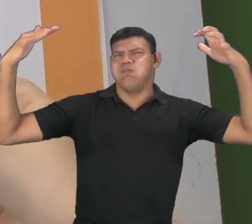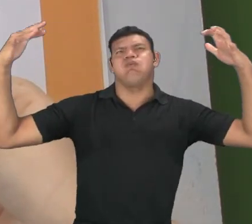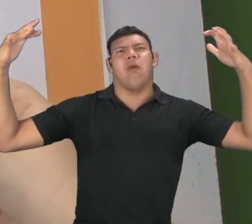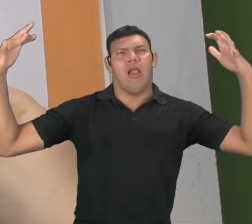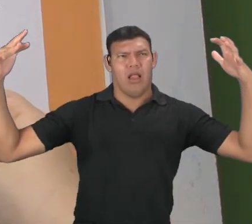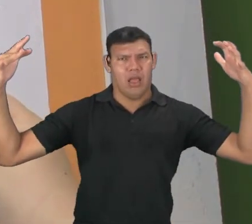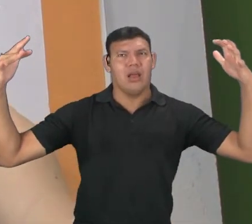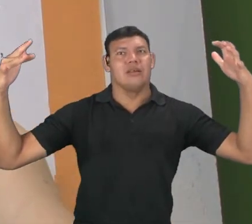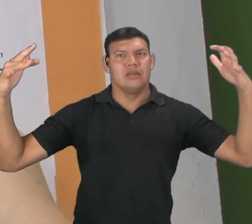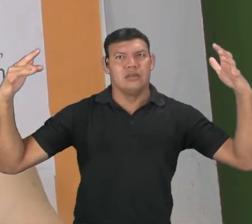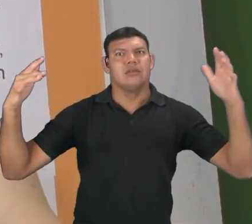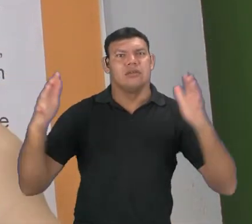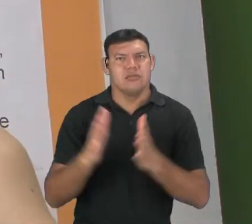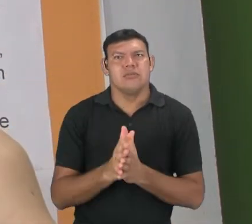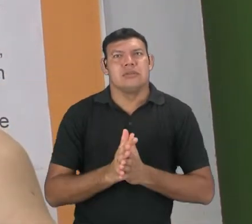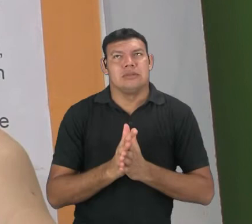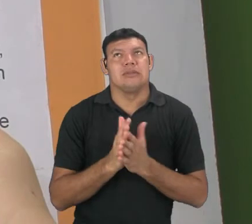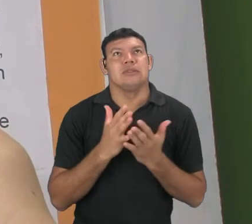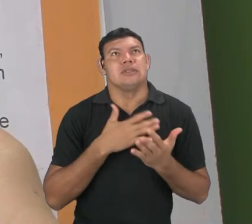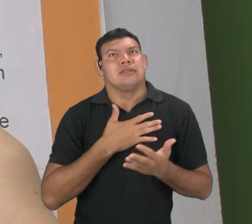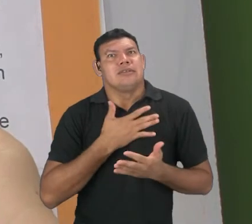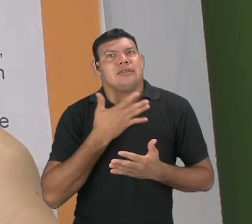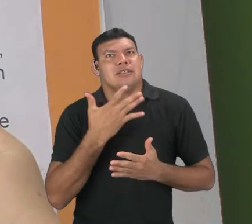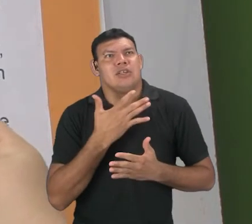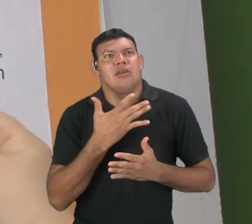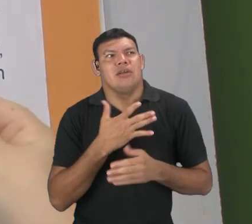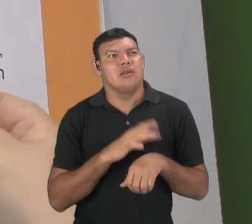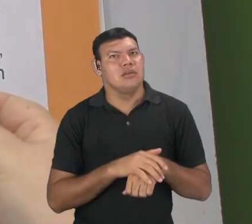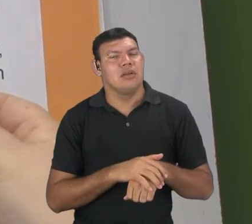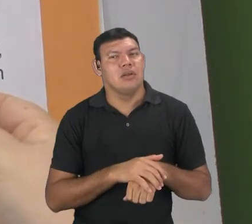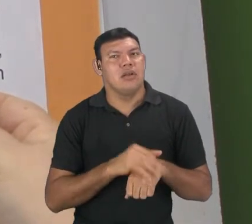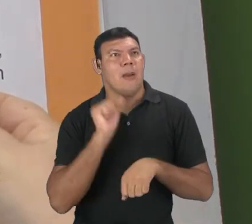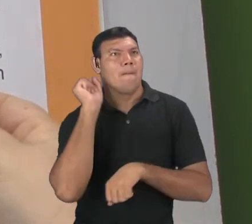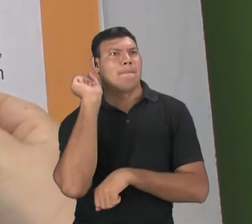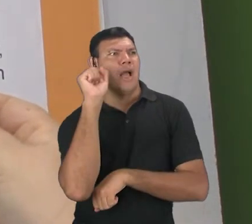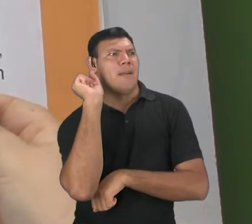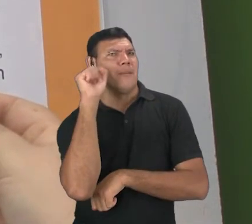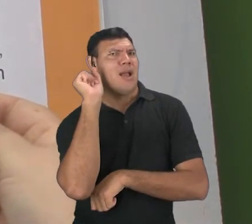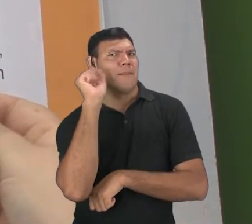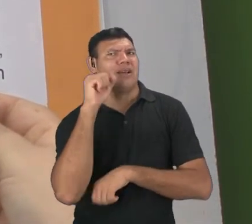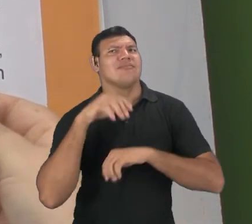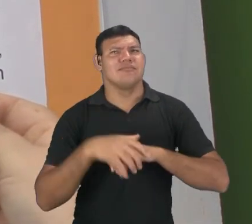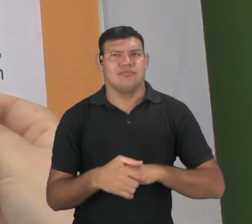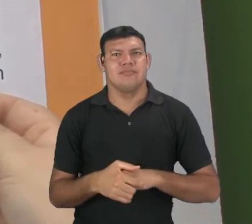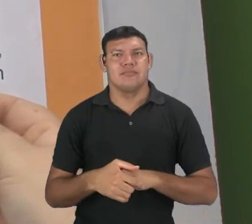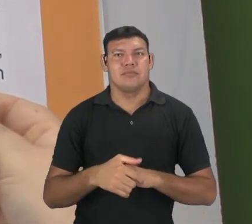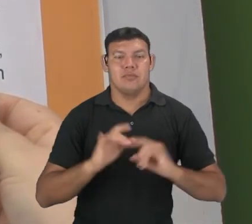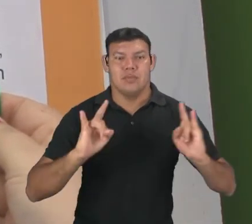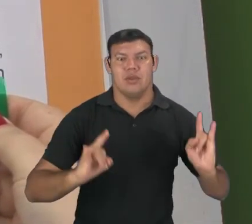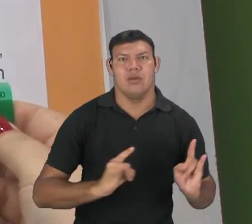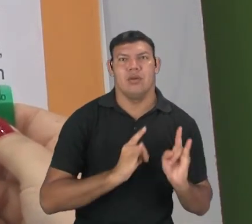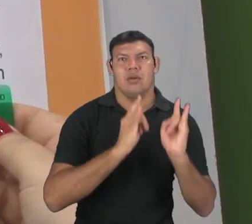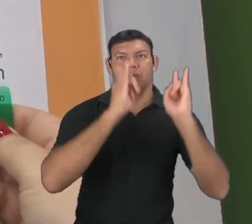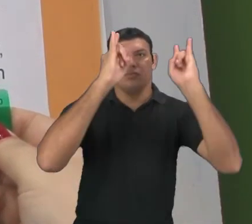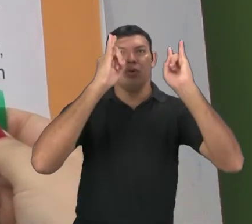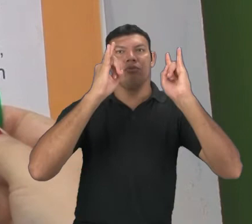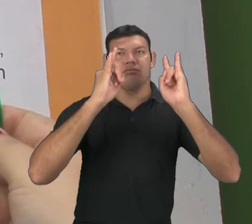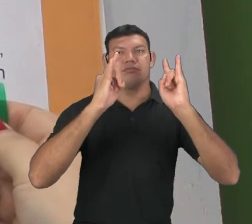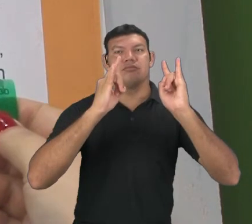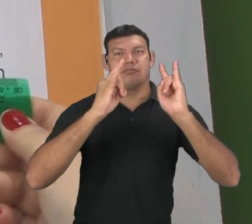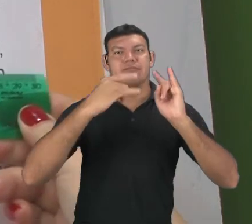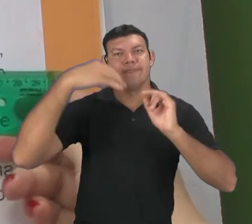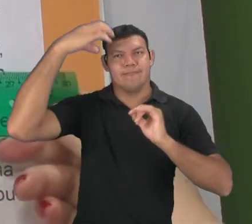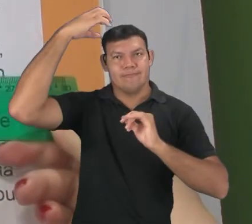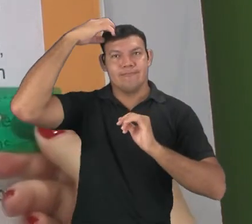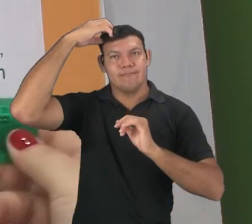um espetáculo tremendo. De repente, bate a porta do castelo e o rei